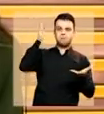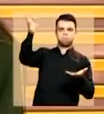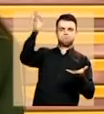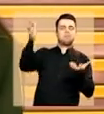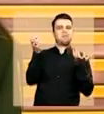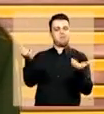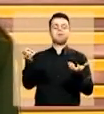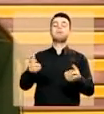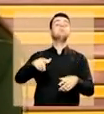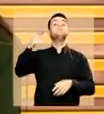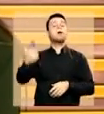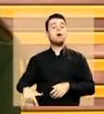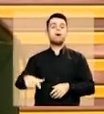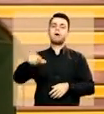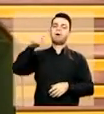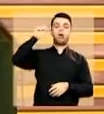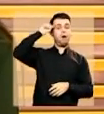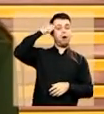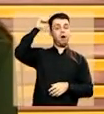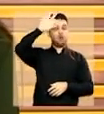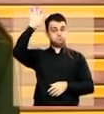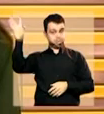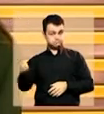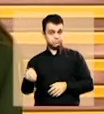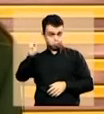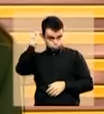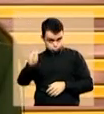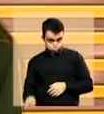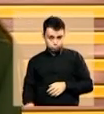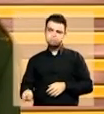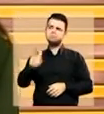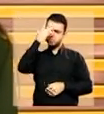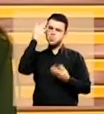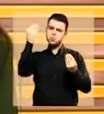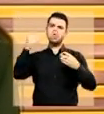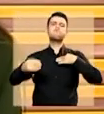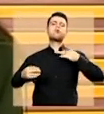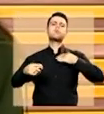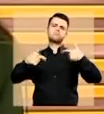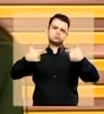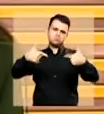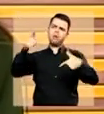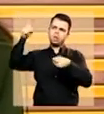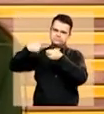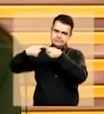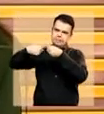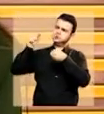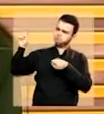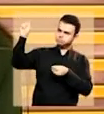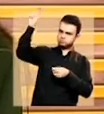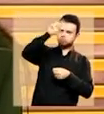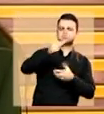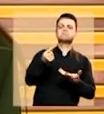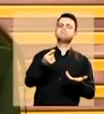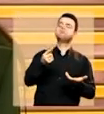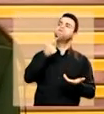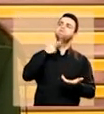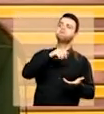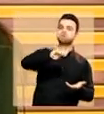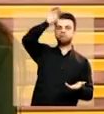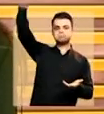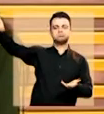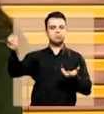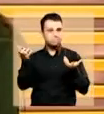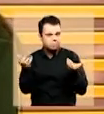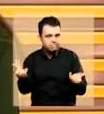tinha falado, tem crescido. A gente tem trabalho hoje de voluntário na África do Sul, várias cidades. Então, isso também faz com que